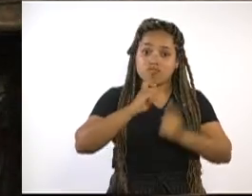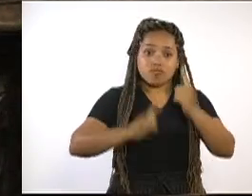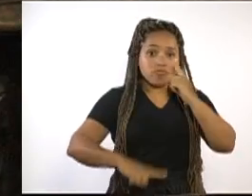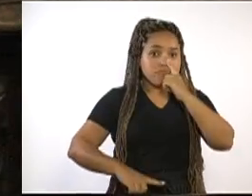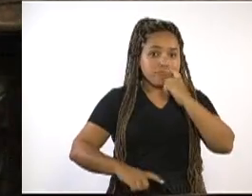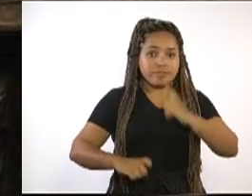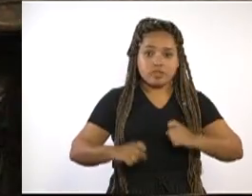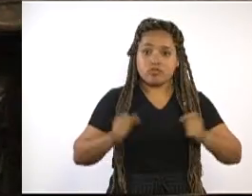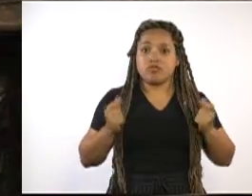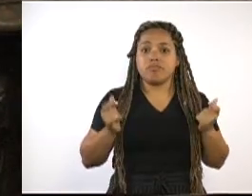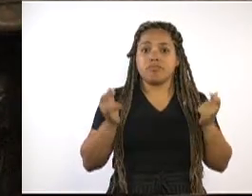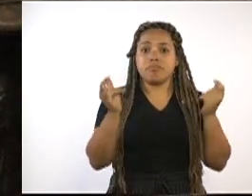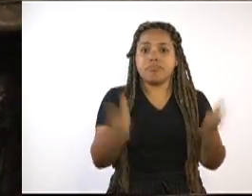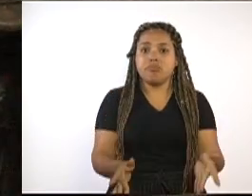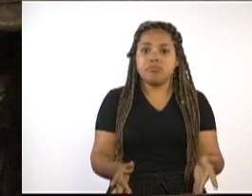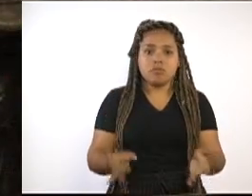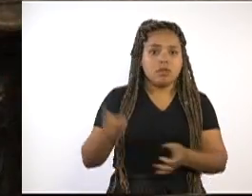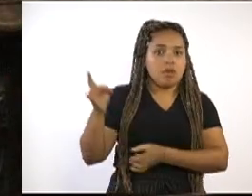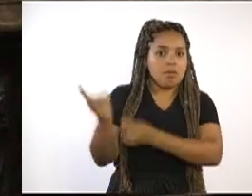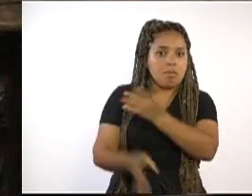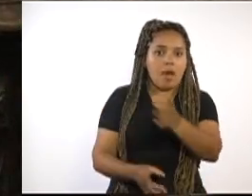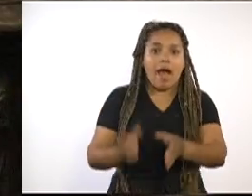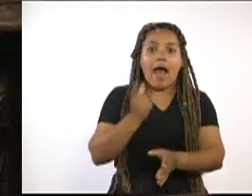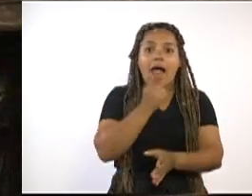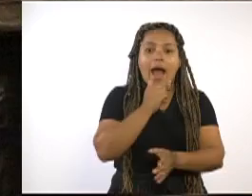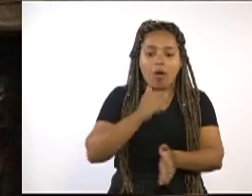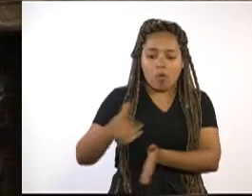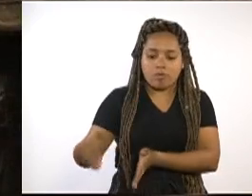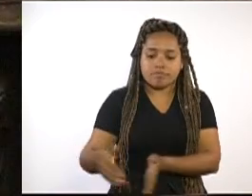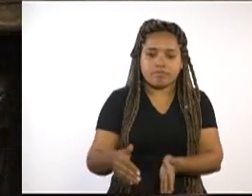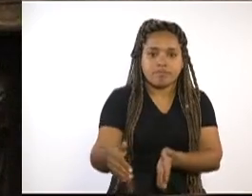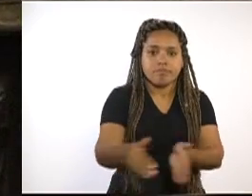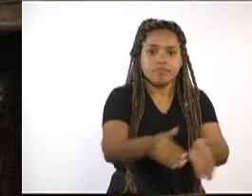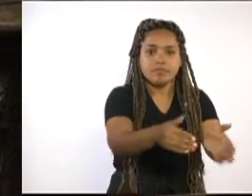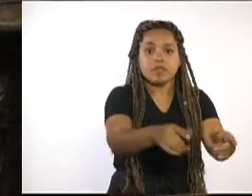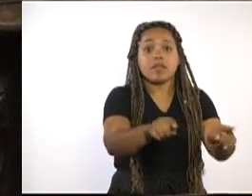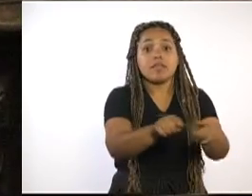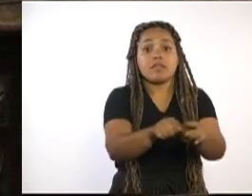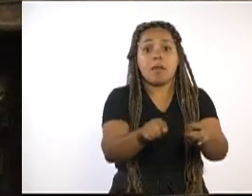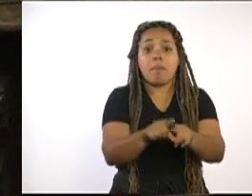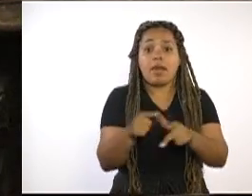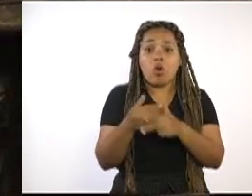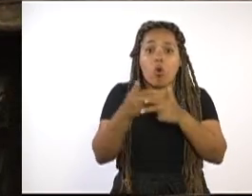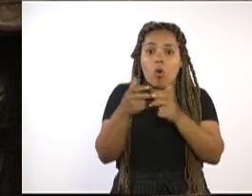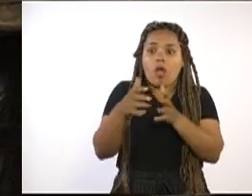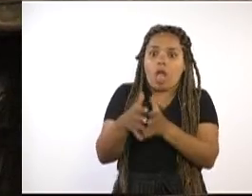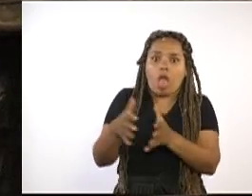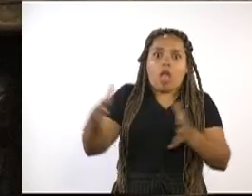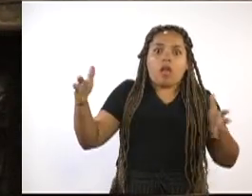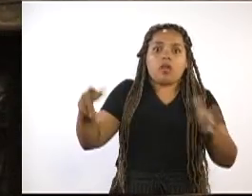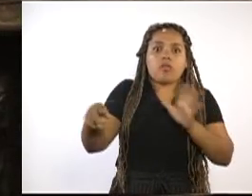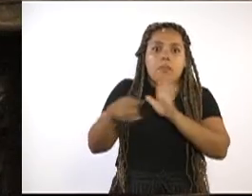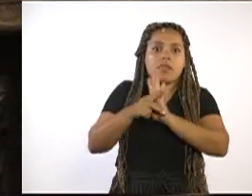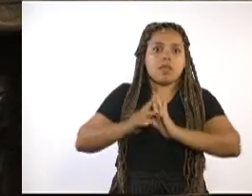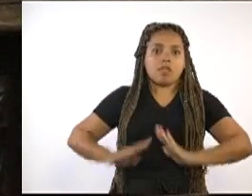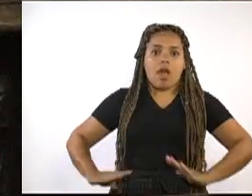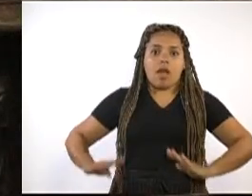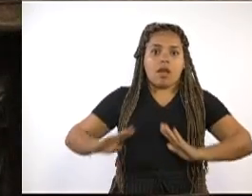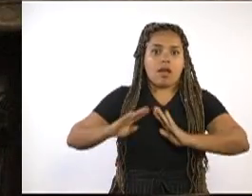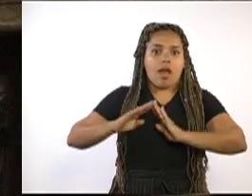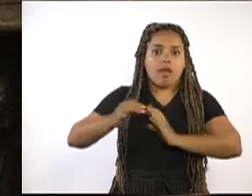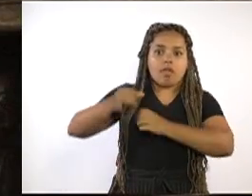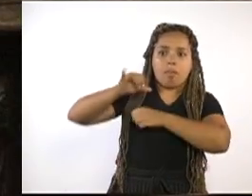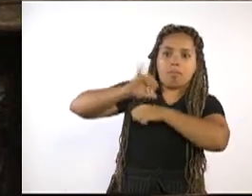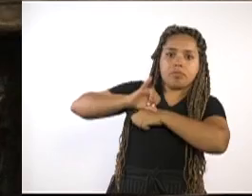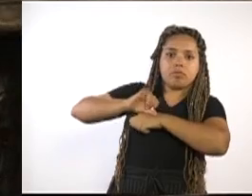dentro de córregos, que jogam eletrodomésticos dentro de rios, culminam com o advento